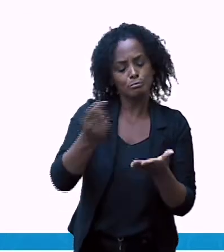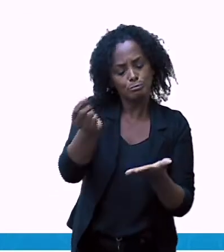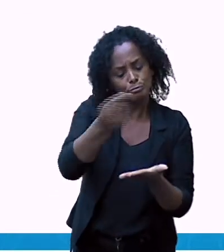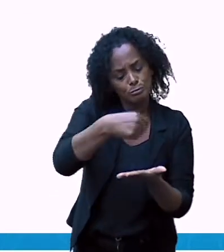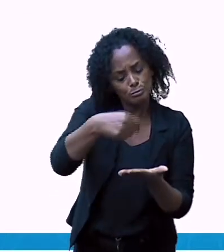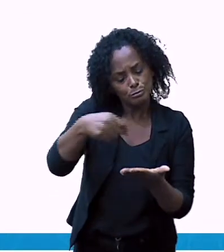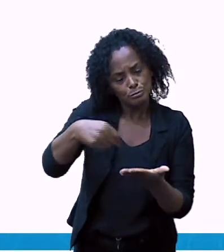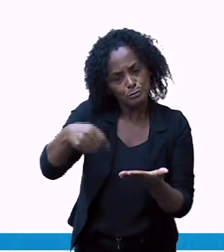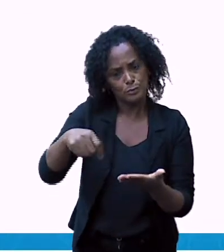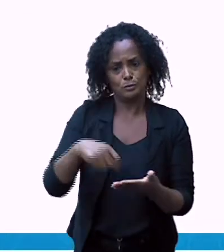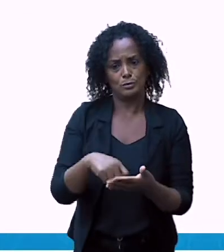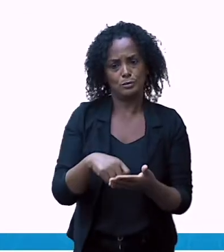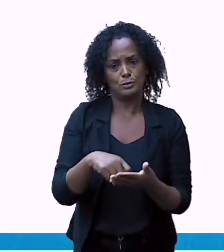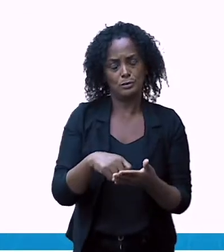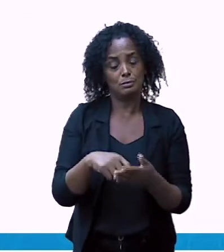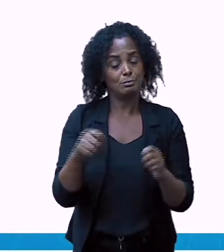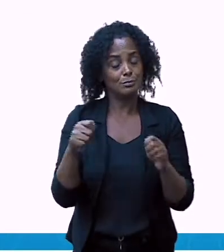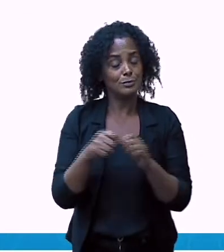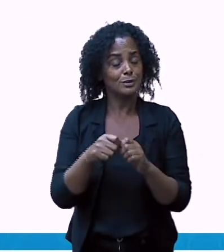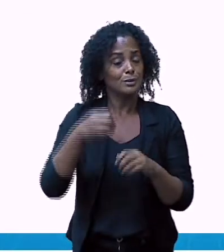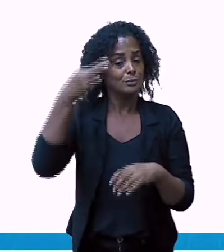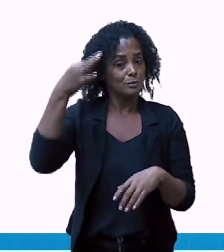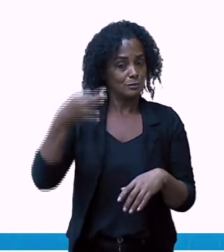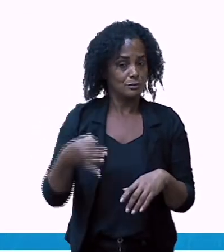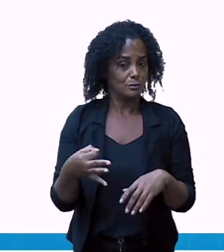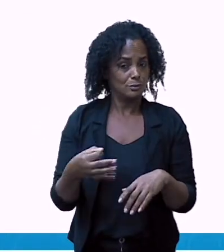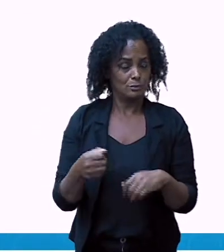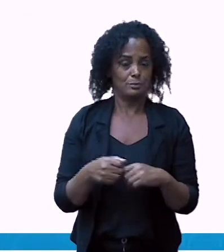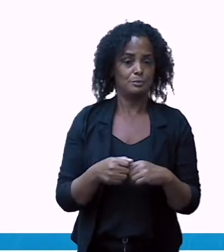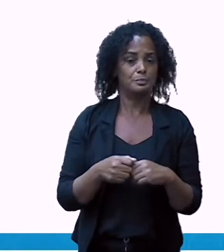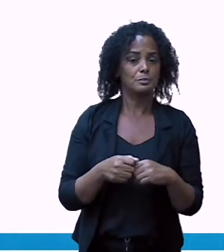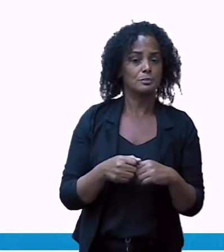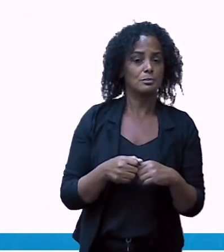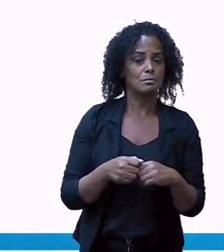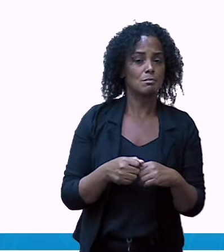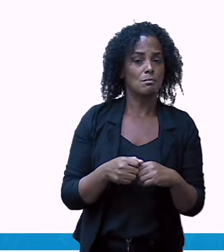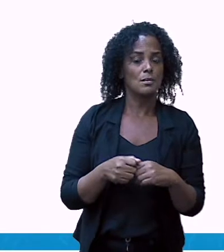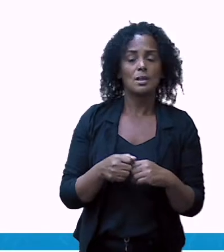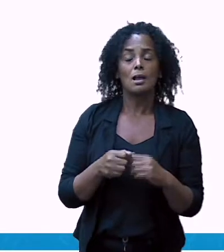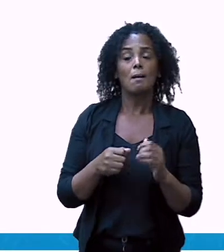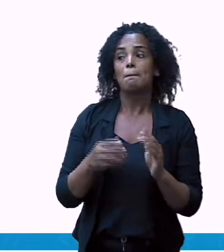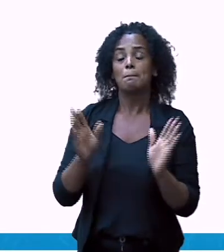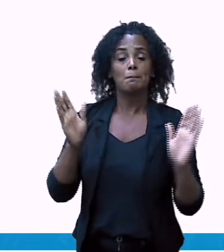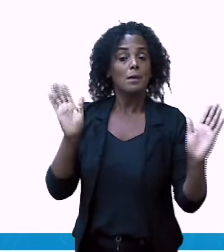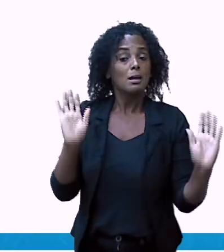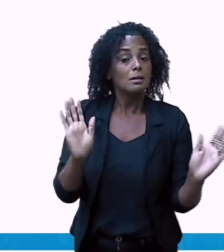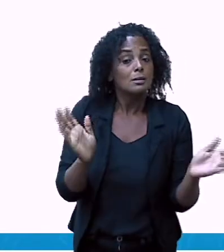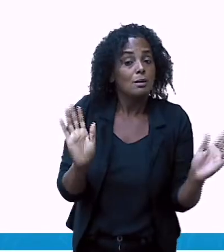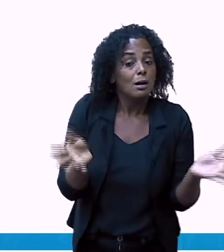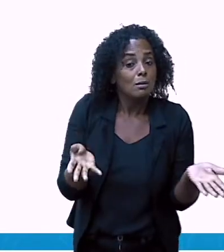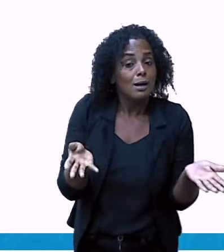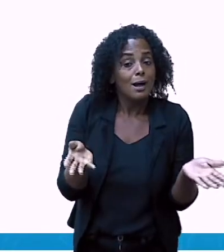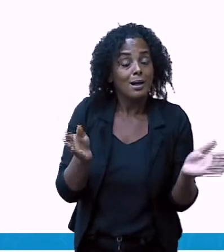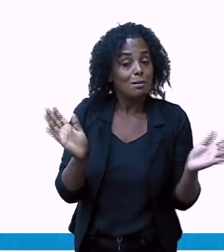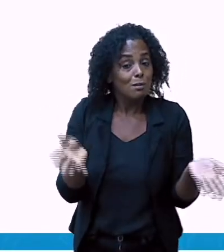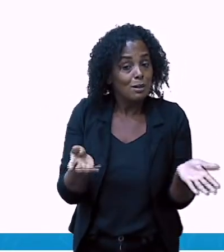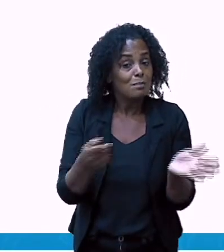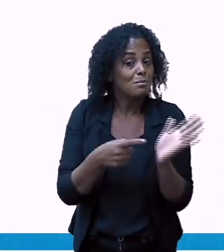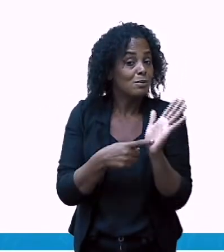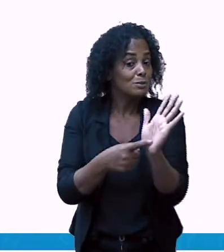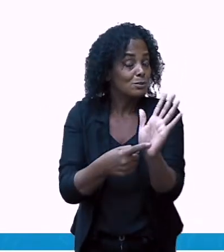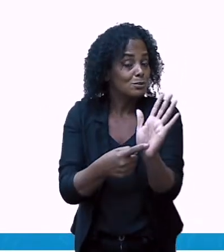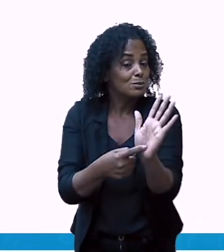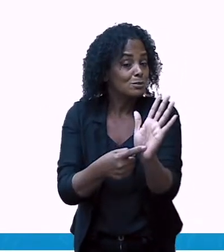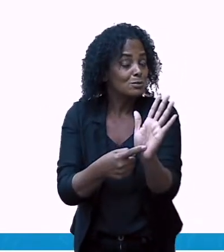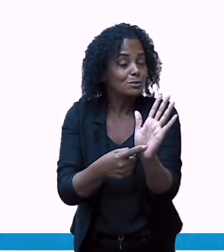você conclua as atividades corretamente. Então, aqui eu mostrei para você a estrutura e logo mais para frente a gente vai resolver